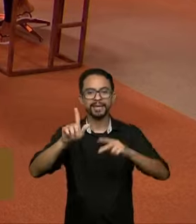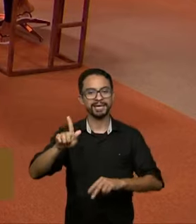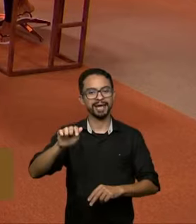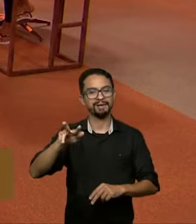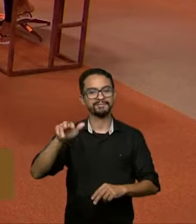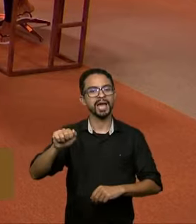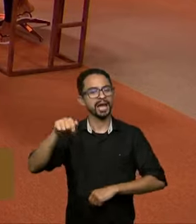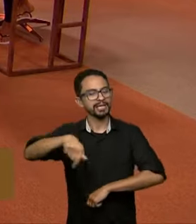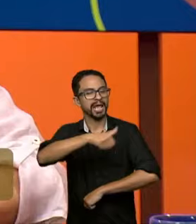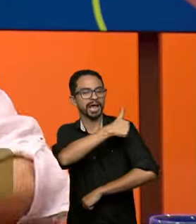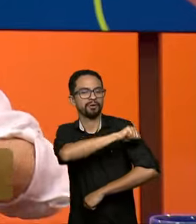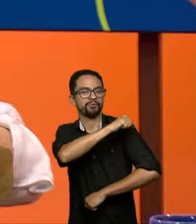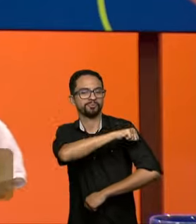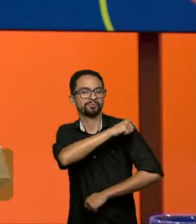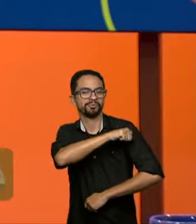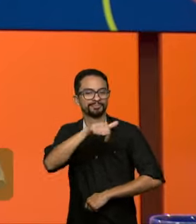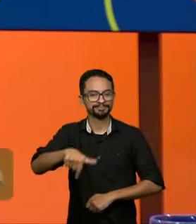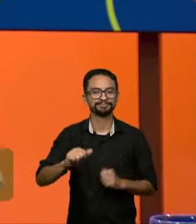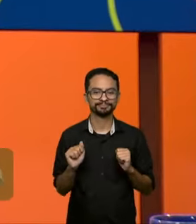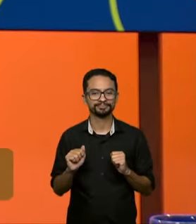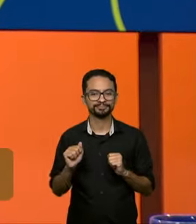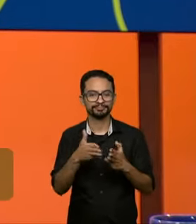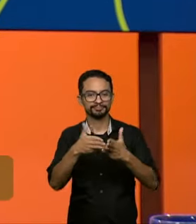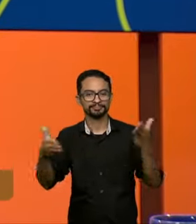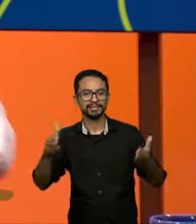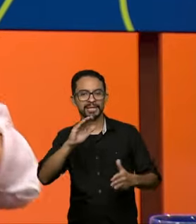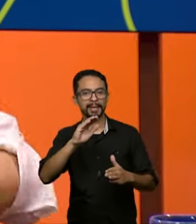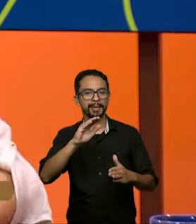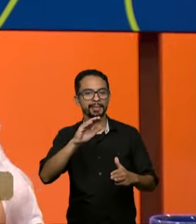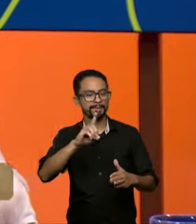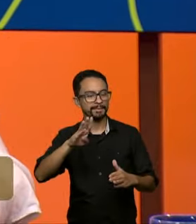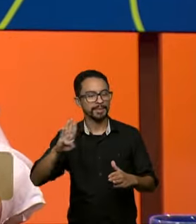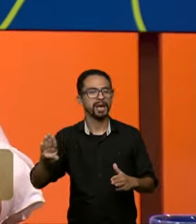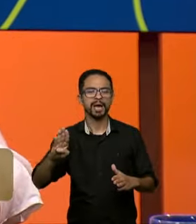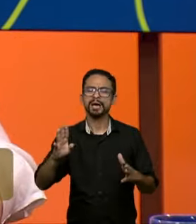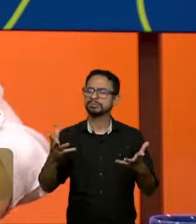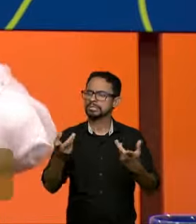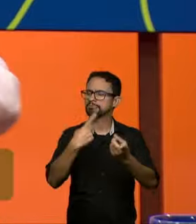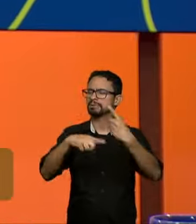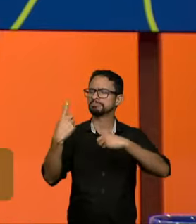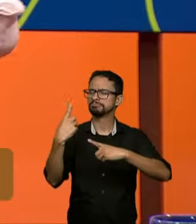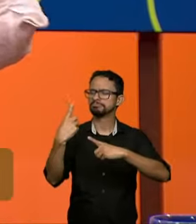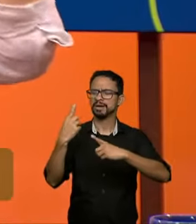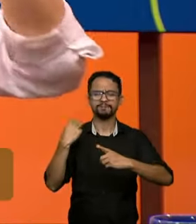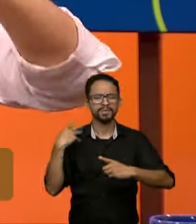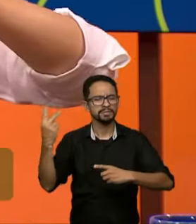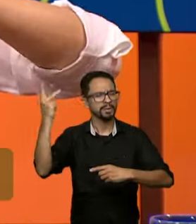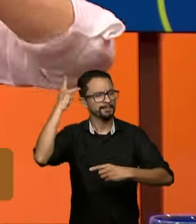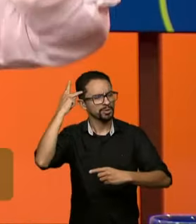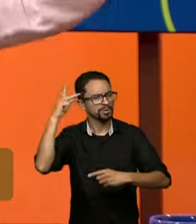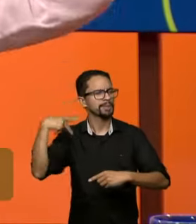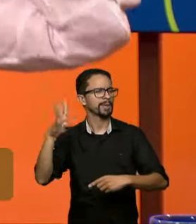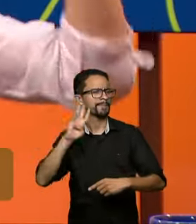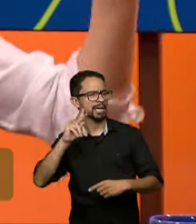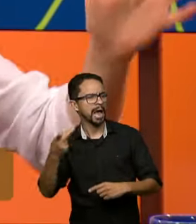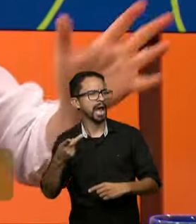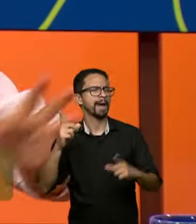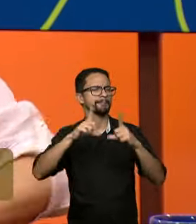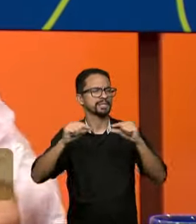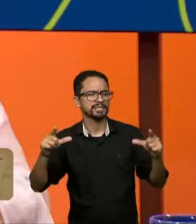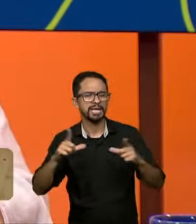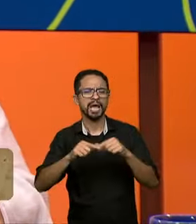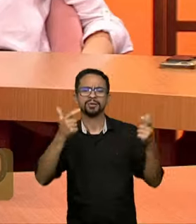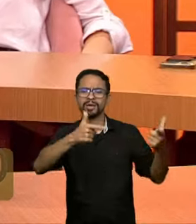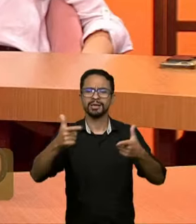Rio de Janeiro. Que a gente fez uma temporada no CCBB, que foi um sucesso absoluto. Fomos para São Paulo, viajamos Belo Horizonte, Brasília, um monte de